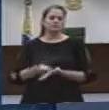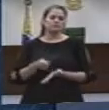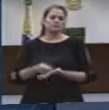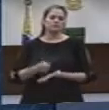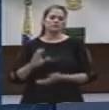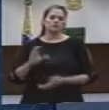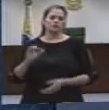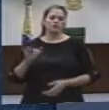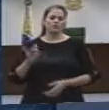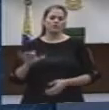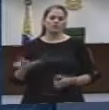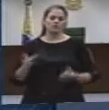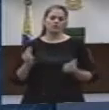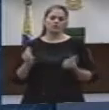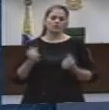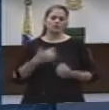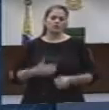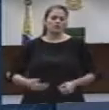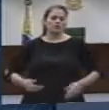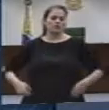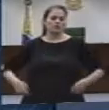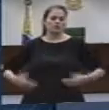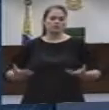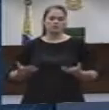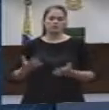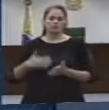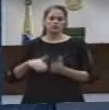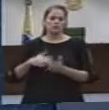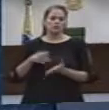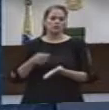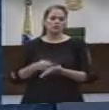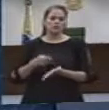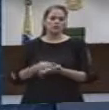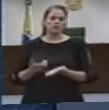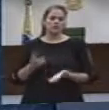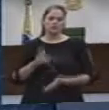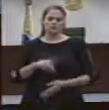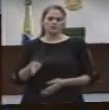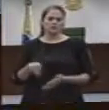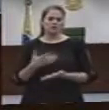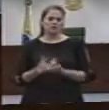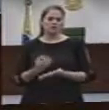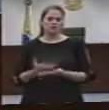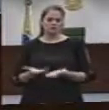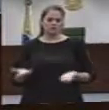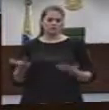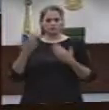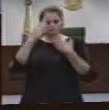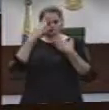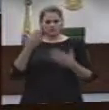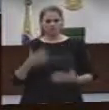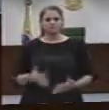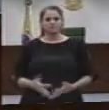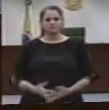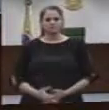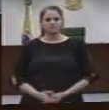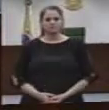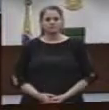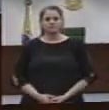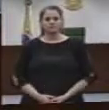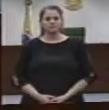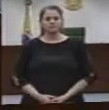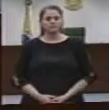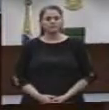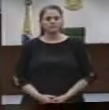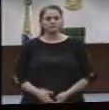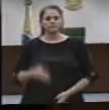em muitos casos com credenciamento obrigatório dos seus professores muito obrigado e obrigado